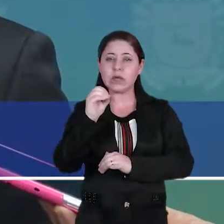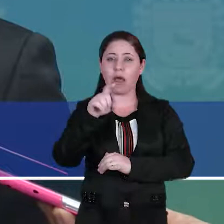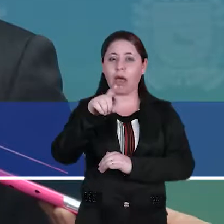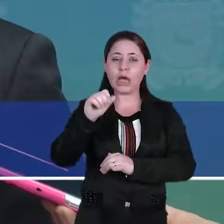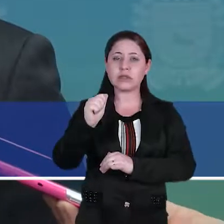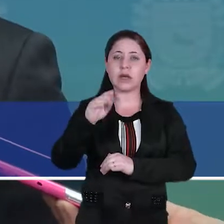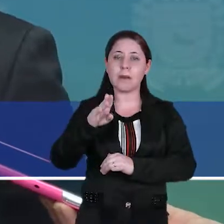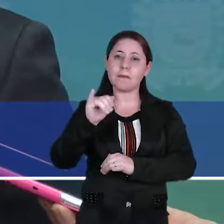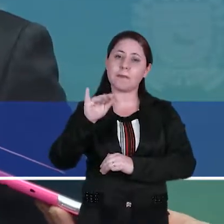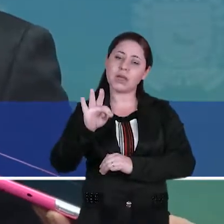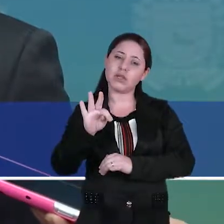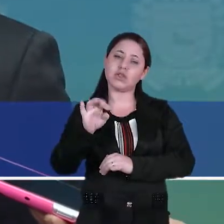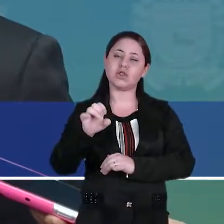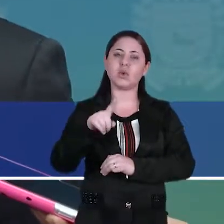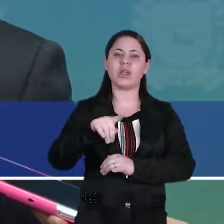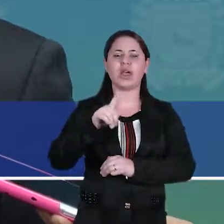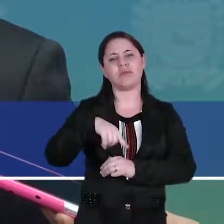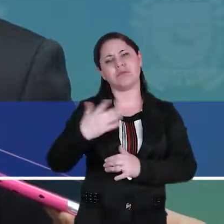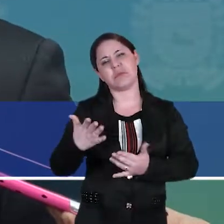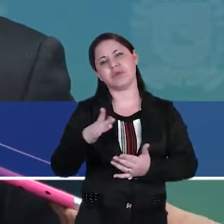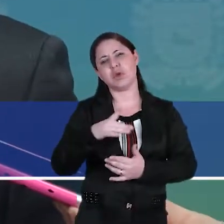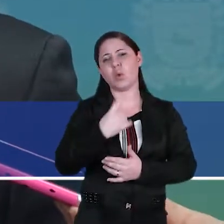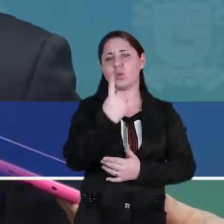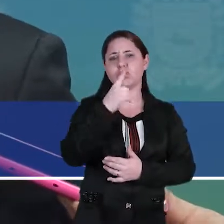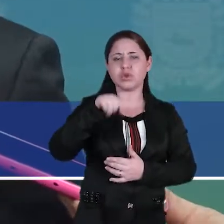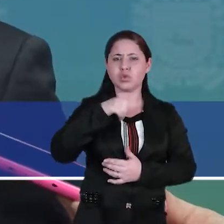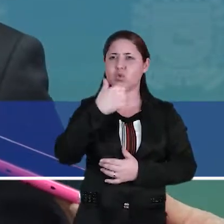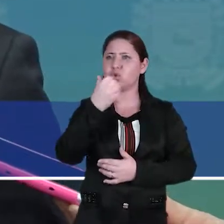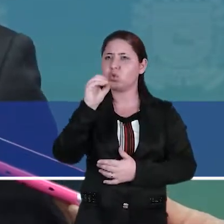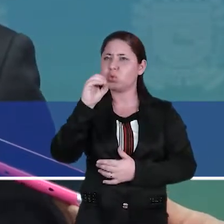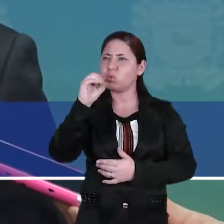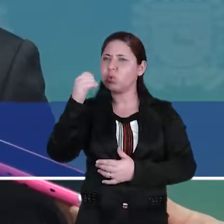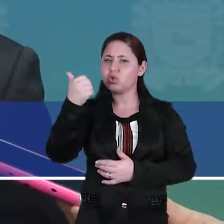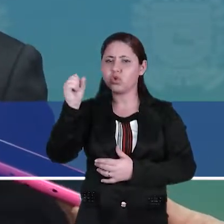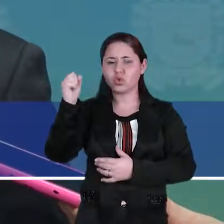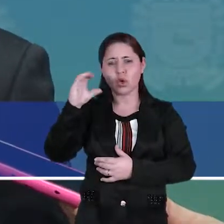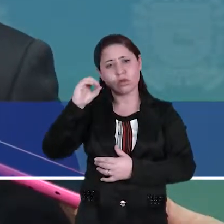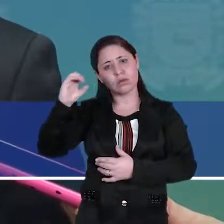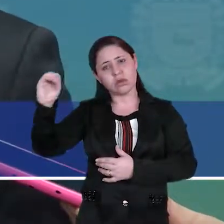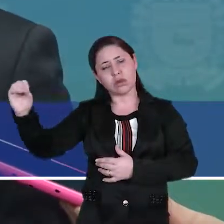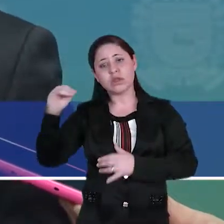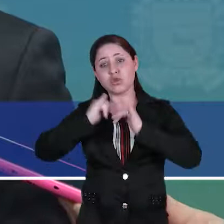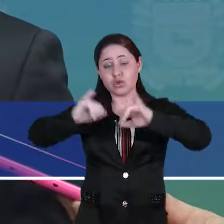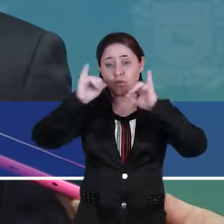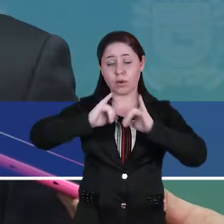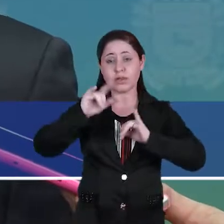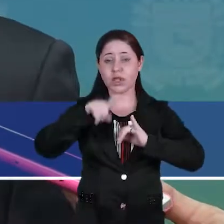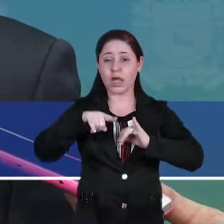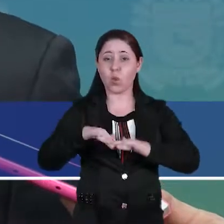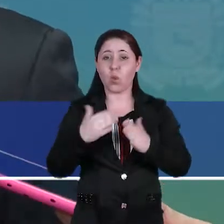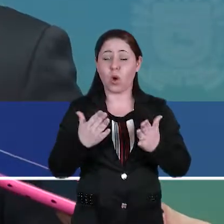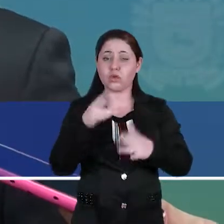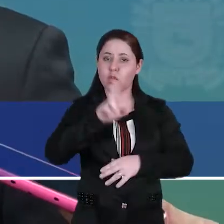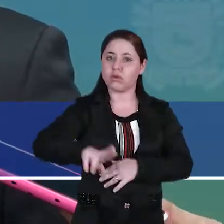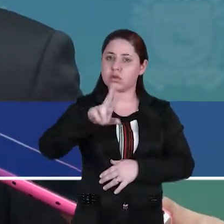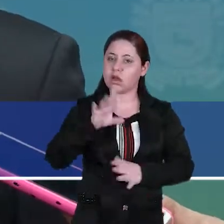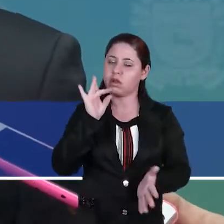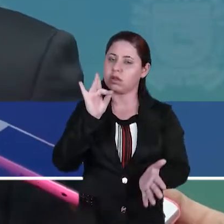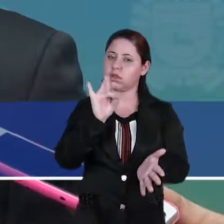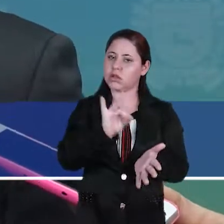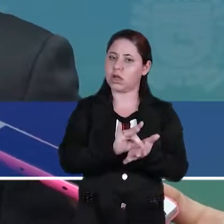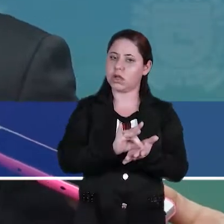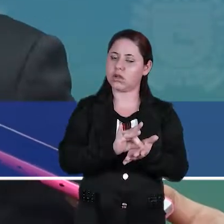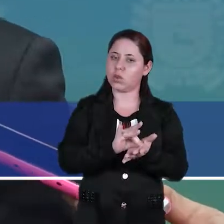400 exabytes, o que representa mais ou menos um 1 seguido de 18 zeros de medida de informação. Tá? Toda essa informação, quando